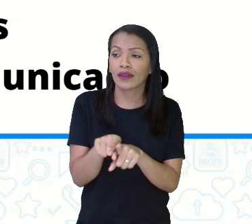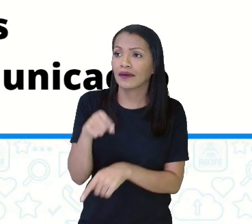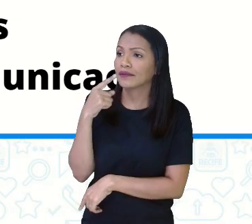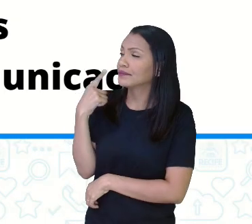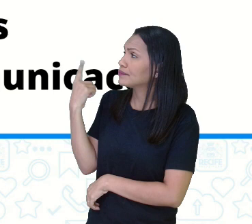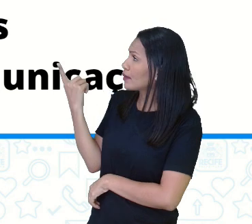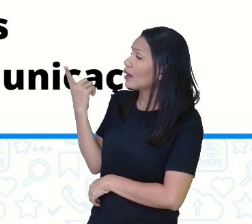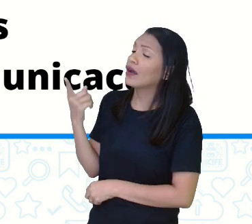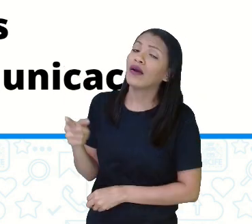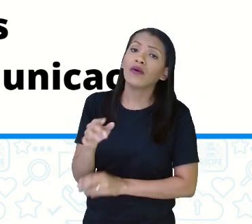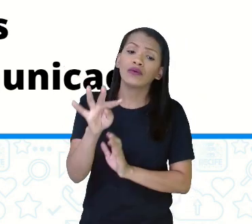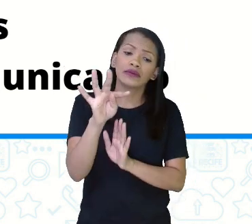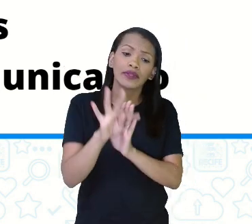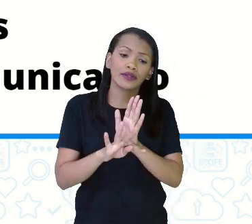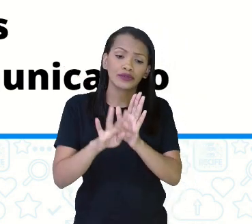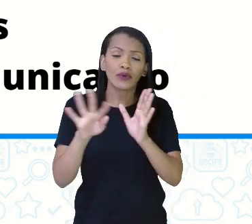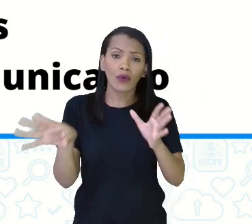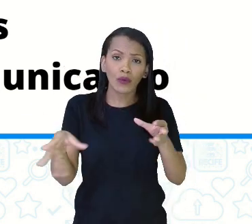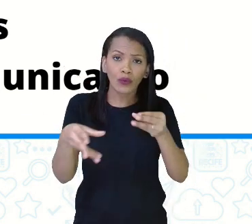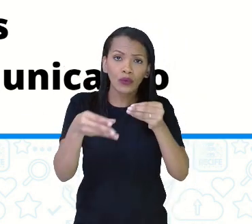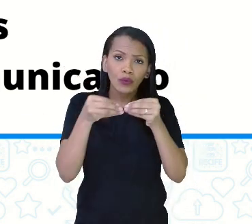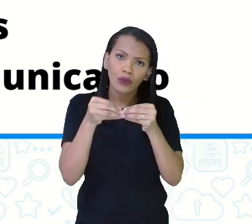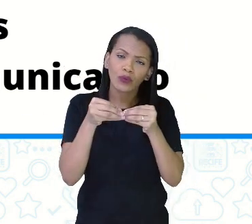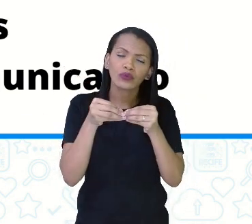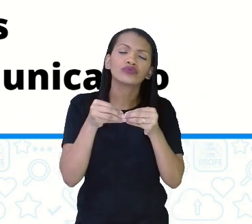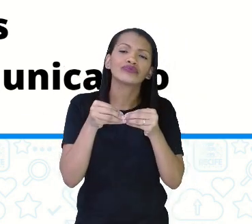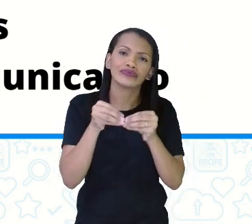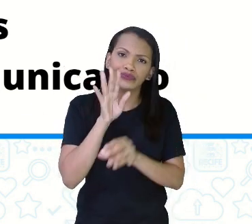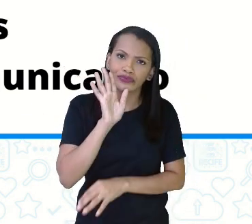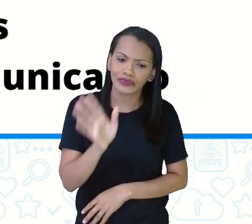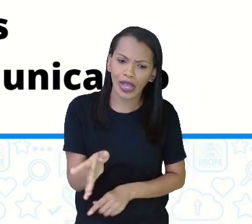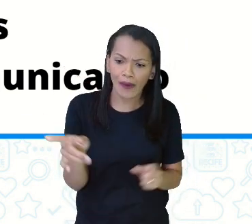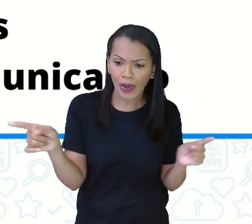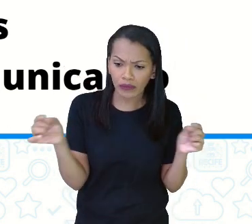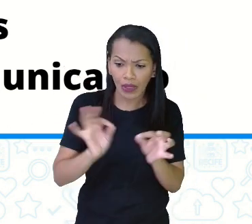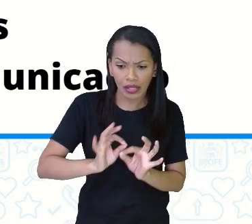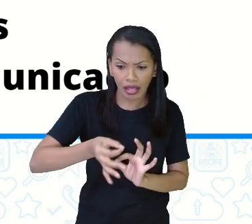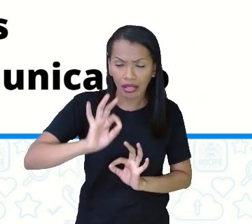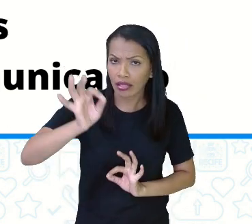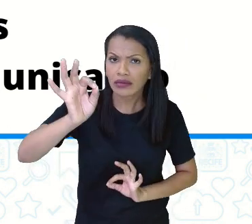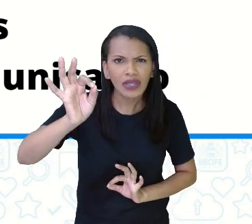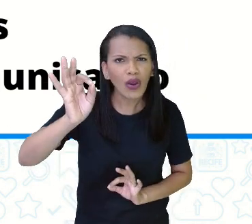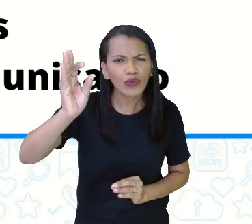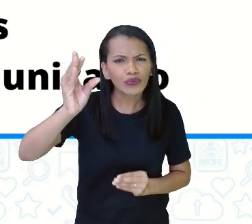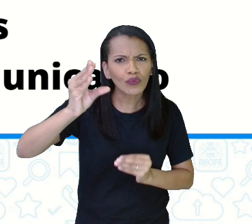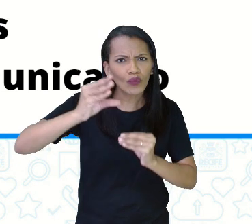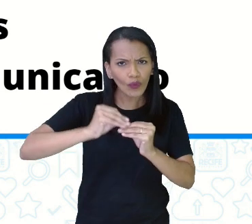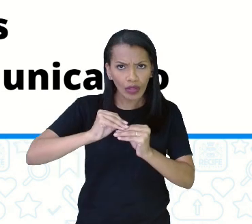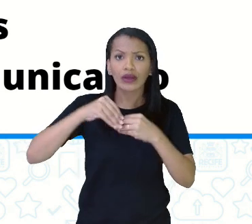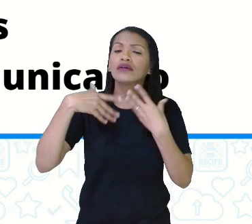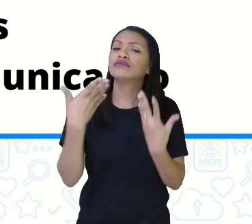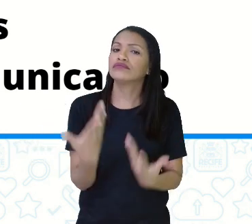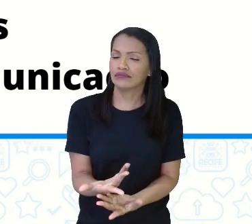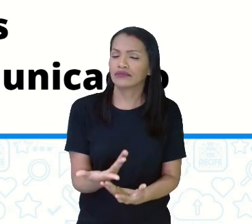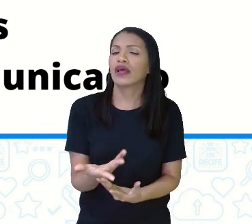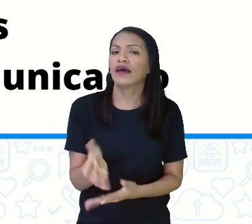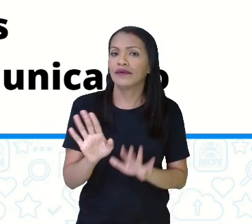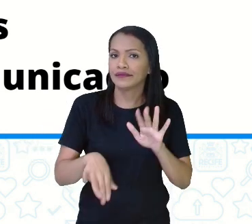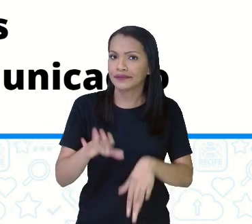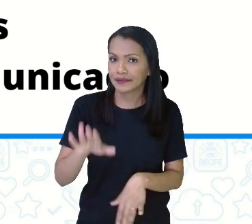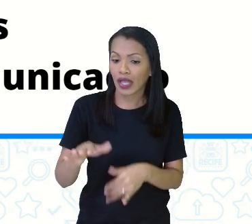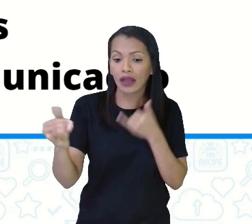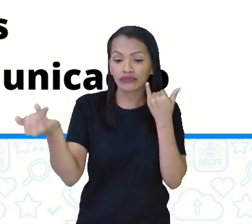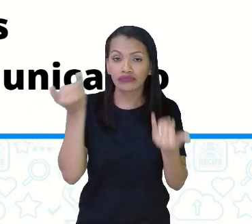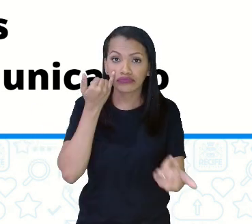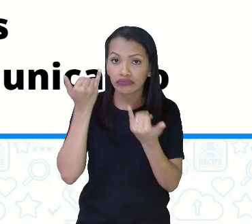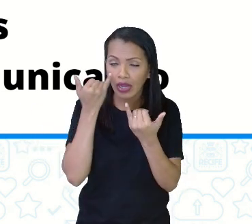relativamente curtos, falei isso aqui também já várias vezes, apesar de terem notícias um pouco maiores, mas no geral as notícias são